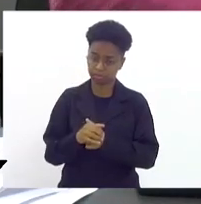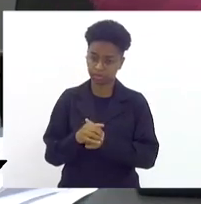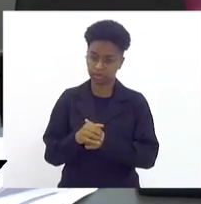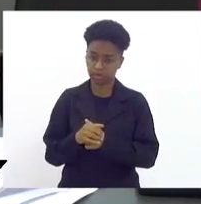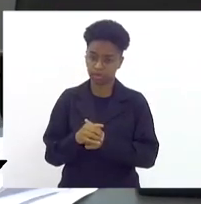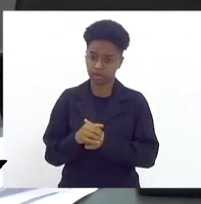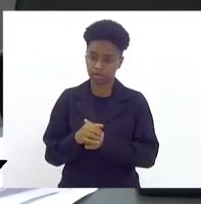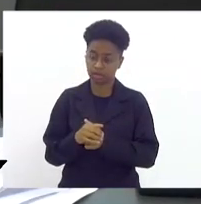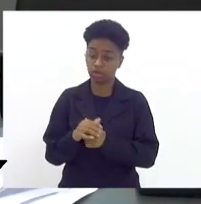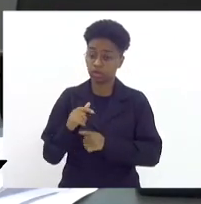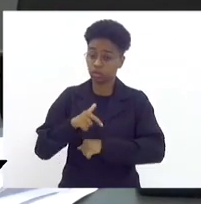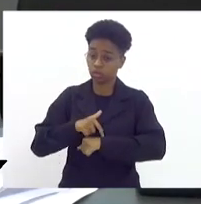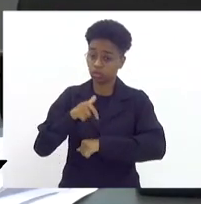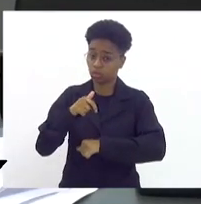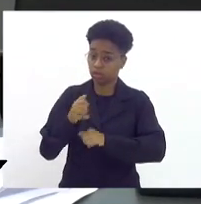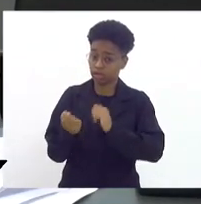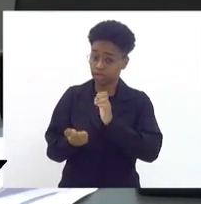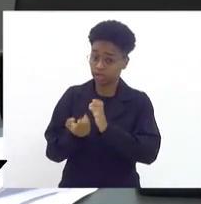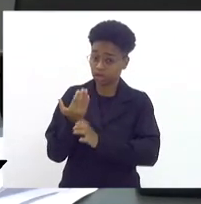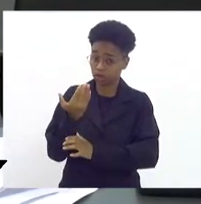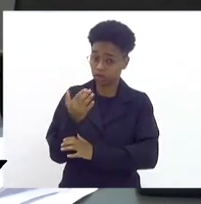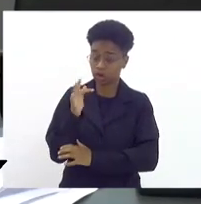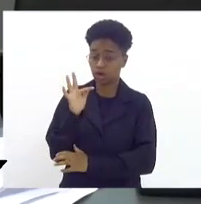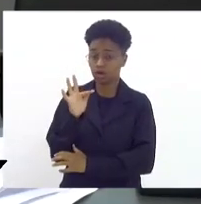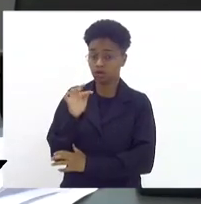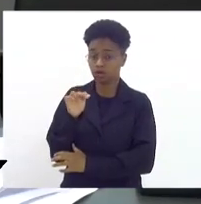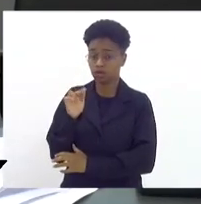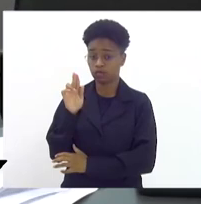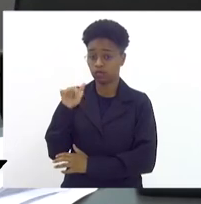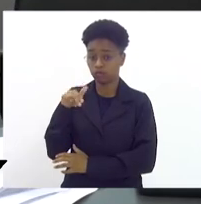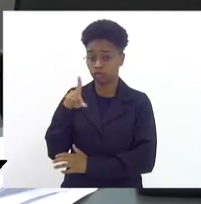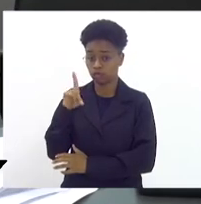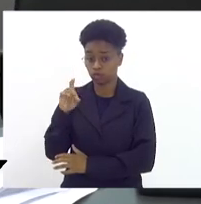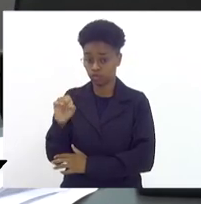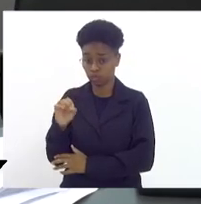Quando foi criado o Fundo do Judiciário,